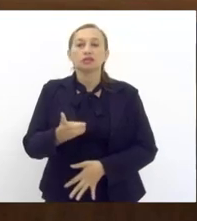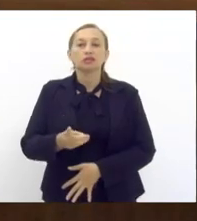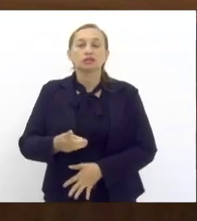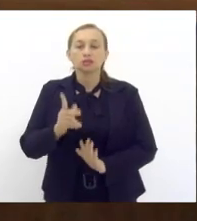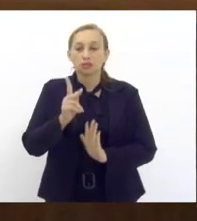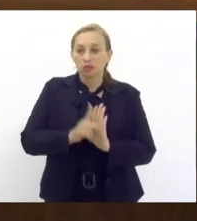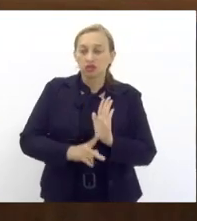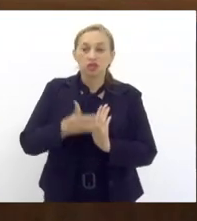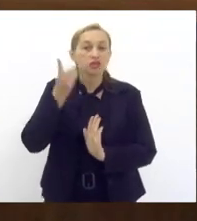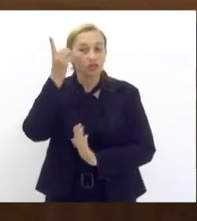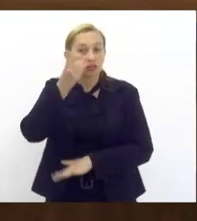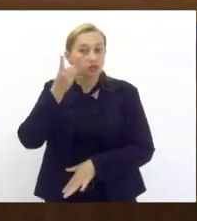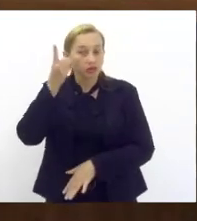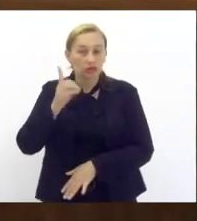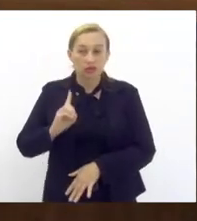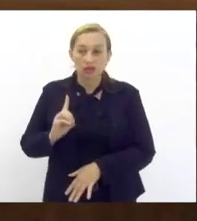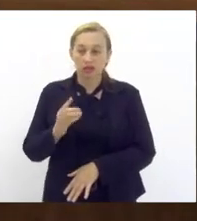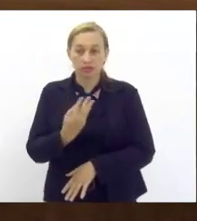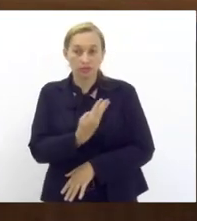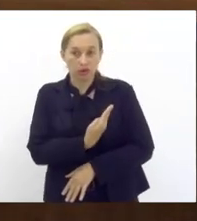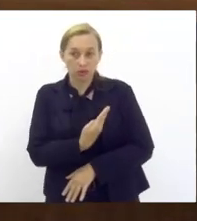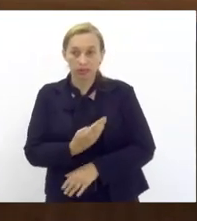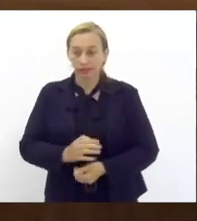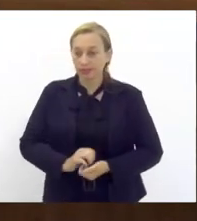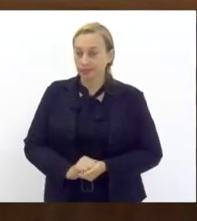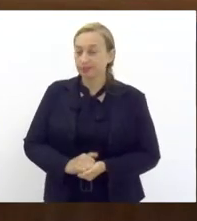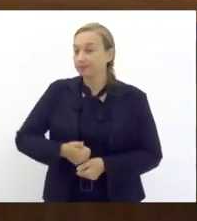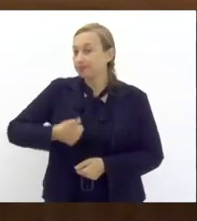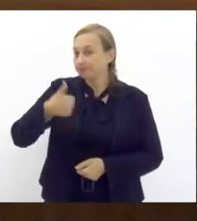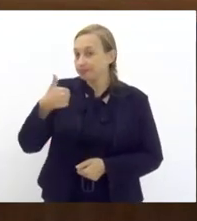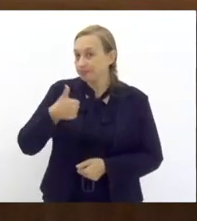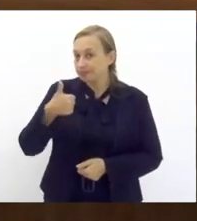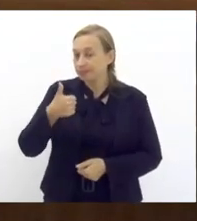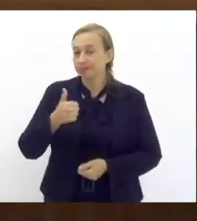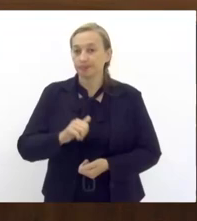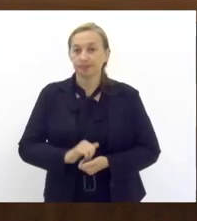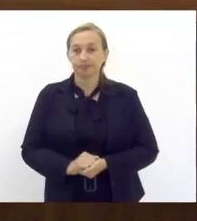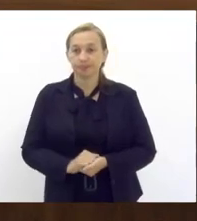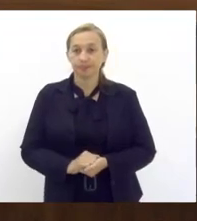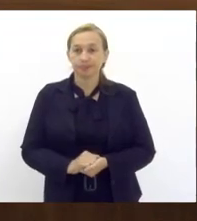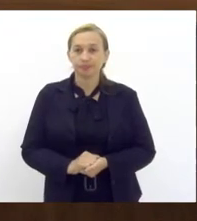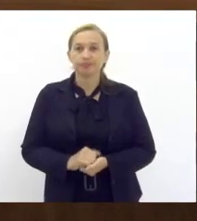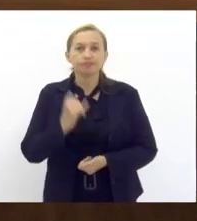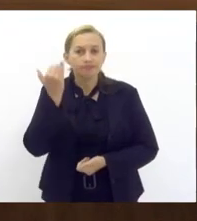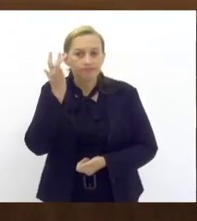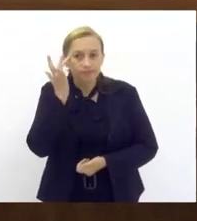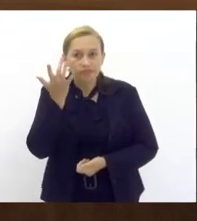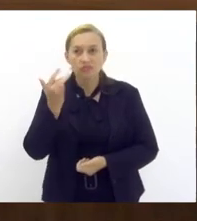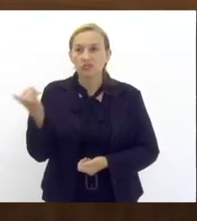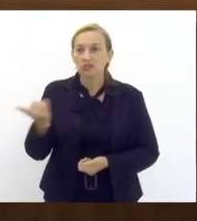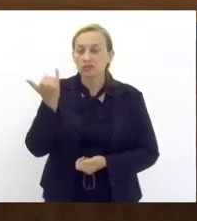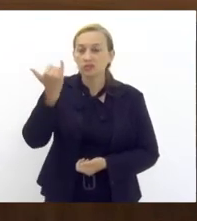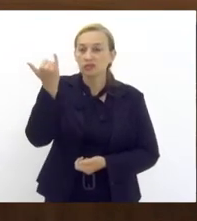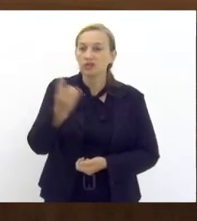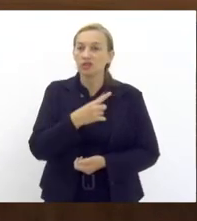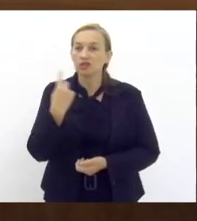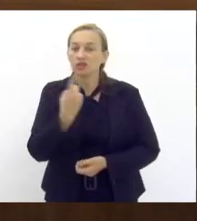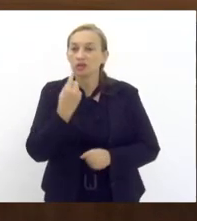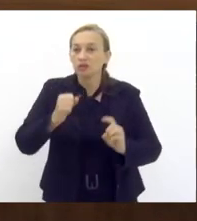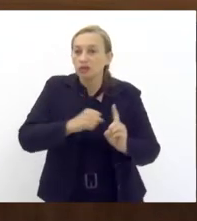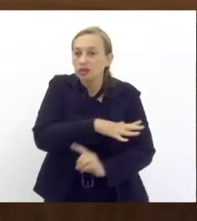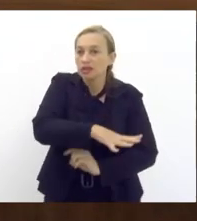deputada Dani Balbi. Primeiro, porque acho muito importante na nossa